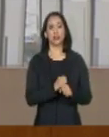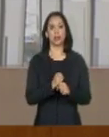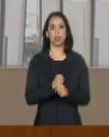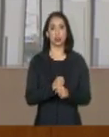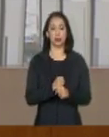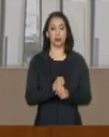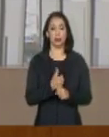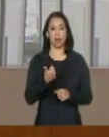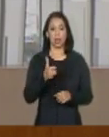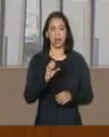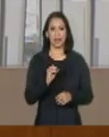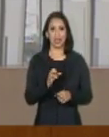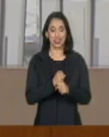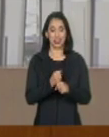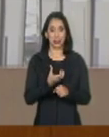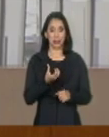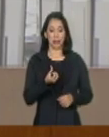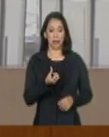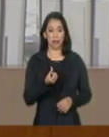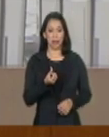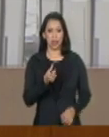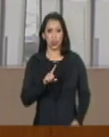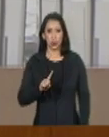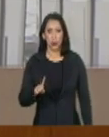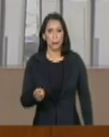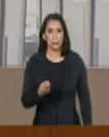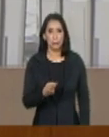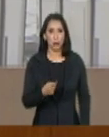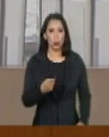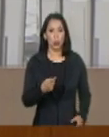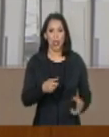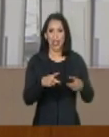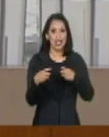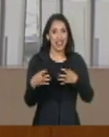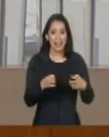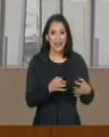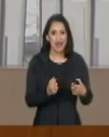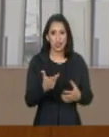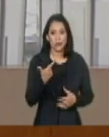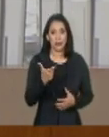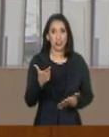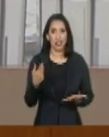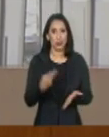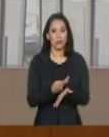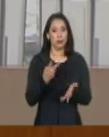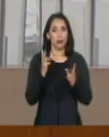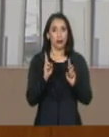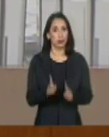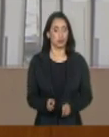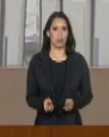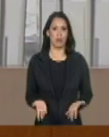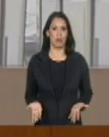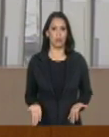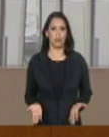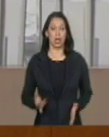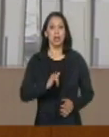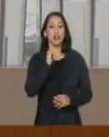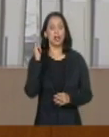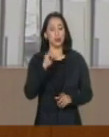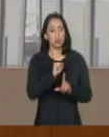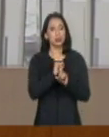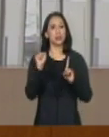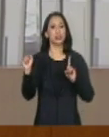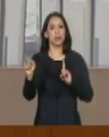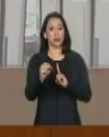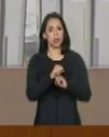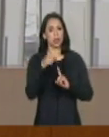Em 10 anos, são mais de 600 mil homicídios. Nenhuma guerra do mundo teve isso nos últimos 10 anos. É importante a sociedade pôr o dedo